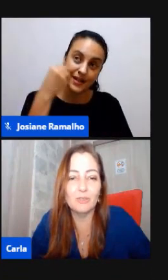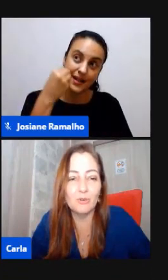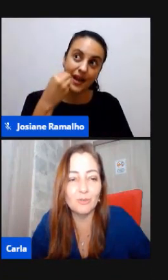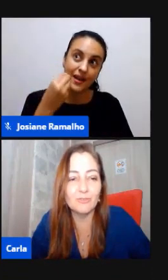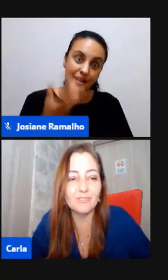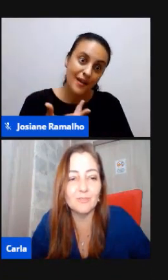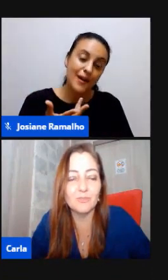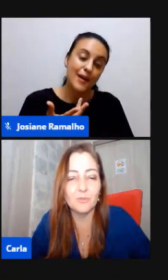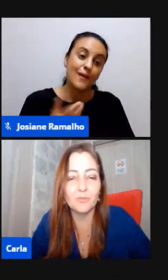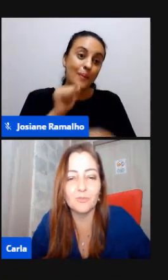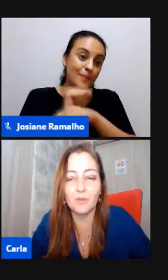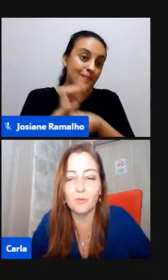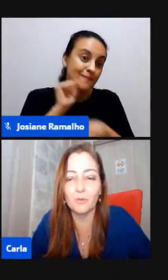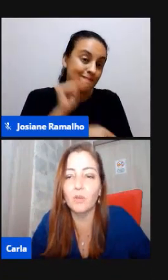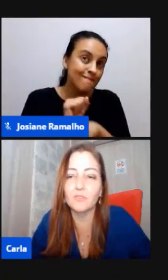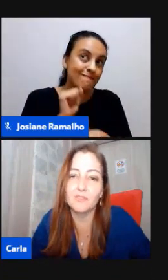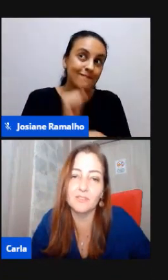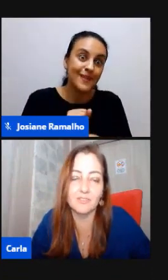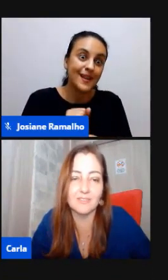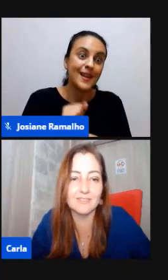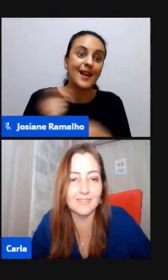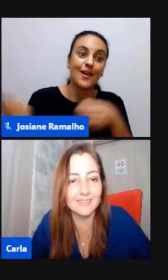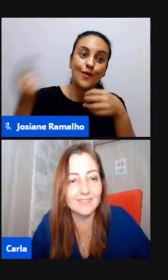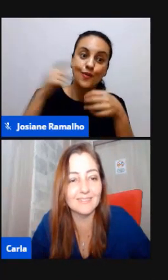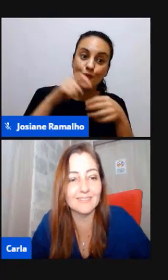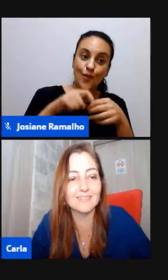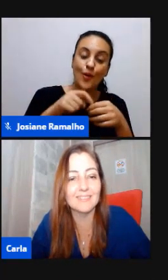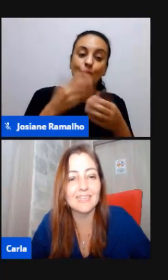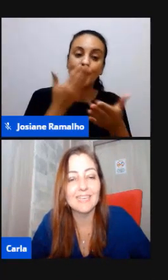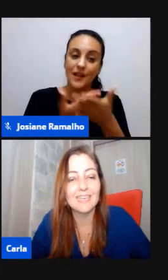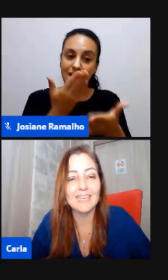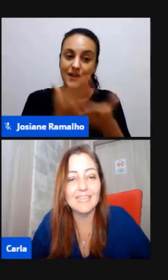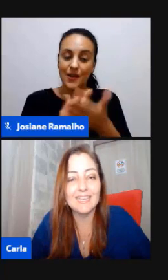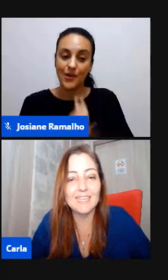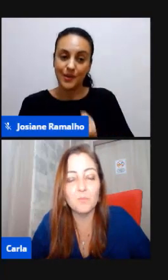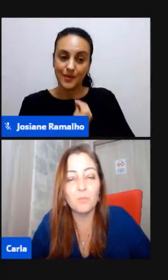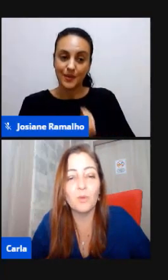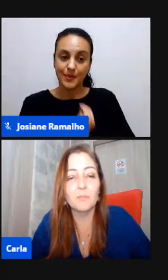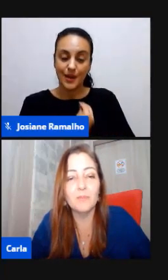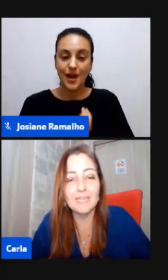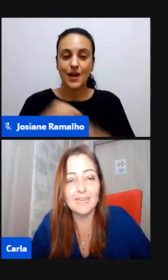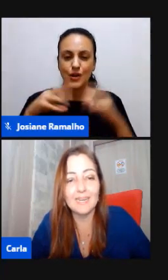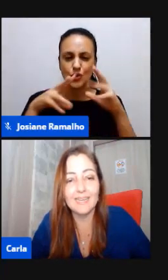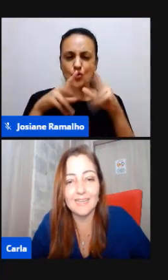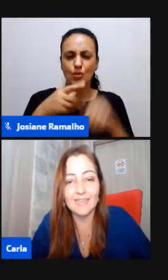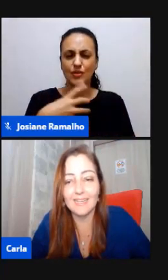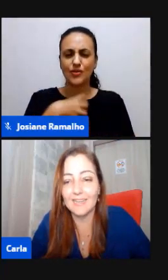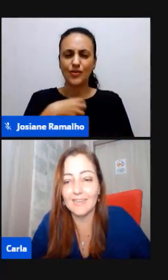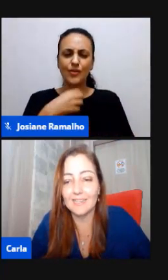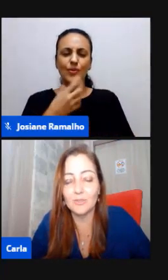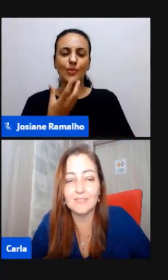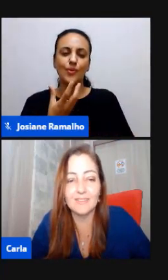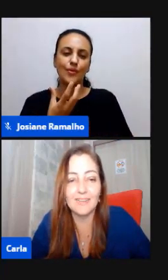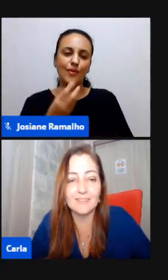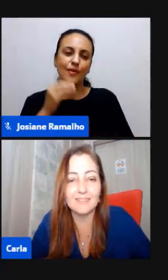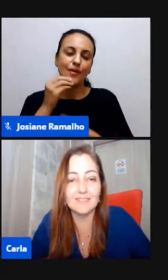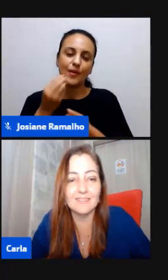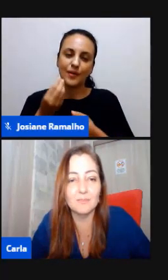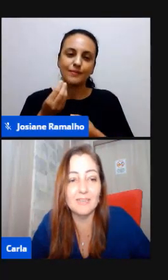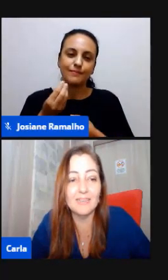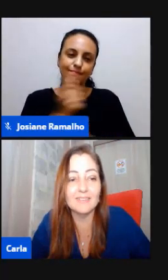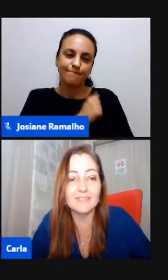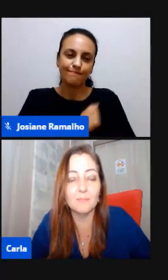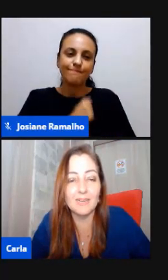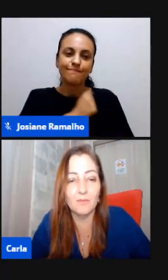desse retorno, estamos todos saudosos das nossas crianças e de possibilitar a todas elas